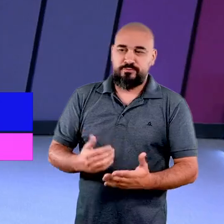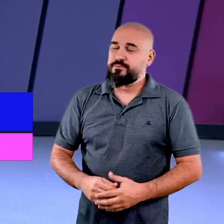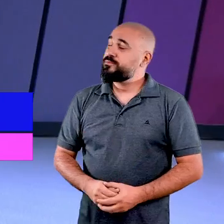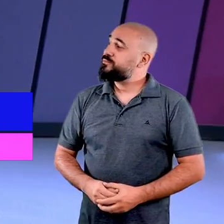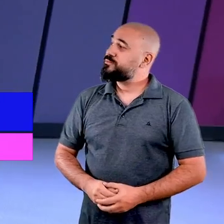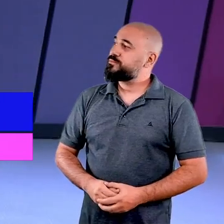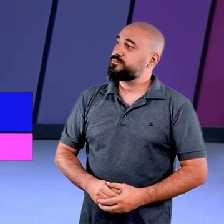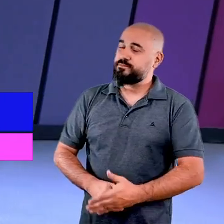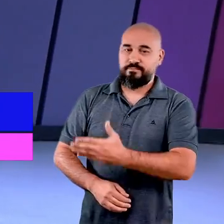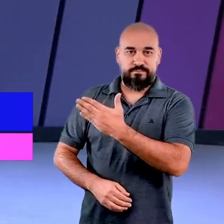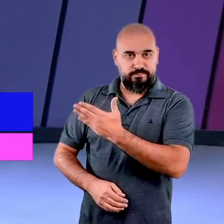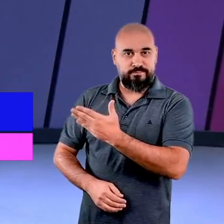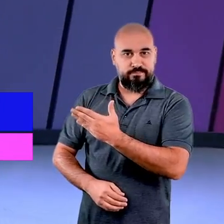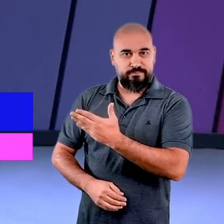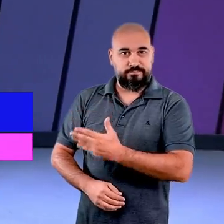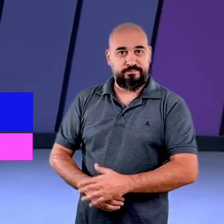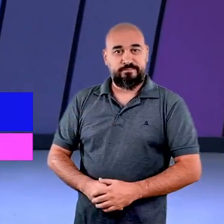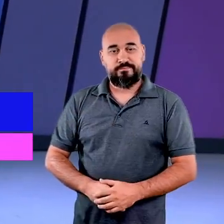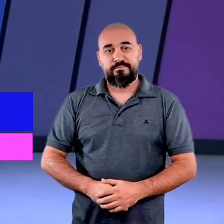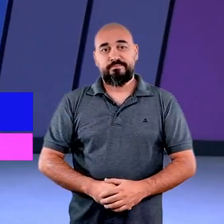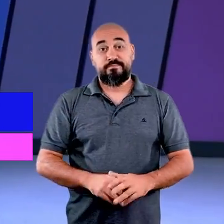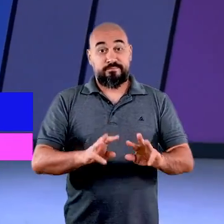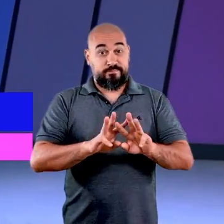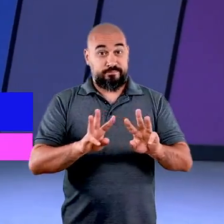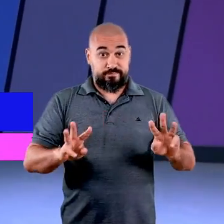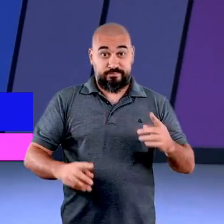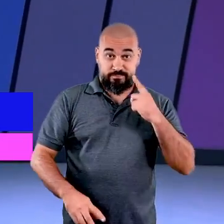ó. O endereço dele é o seguinte,